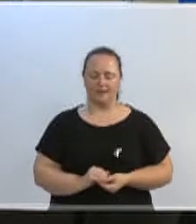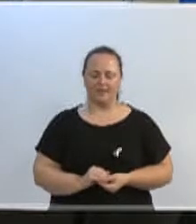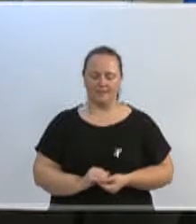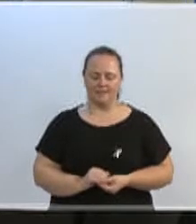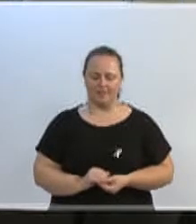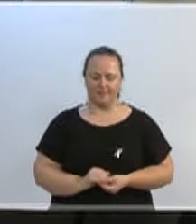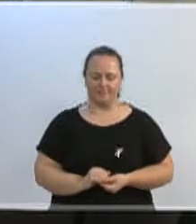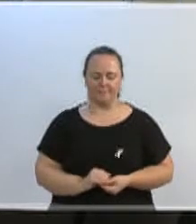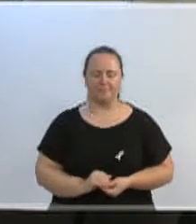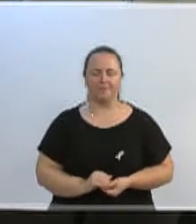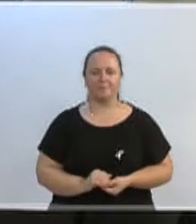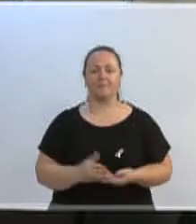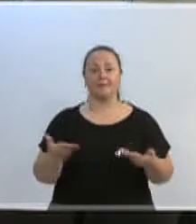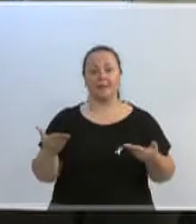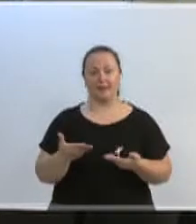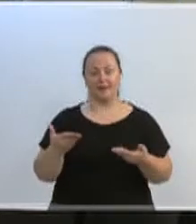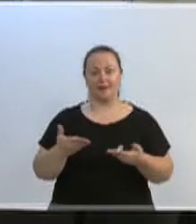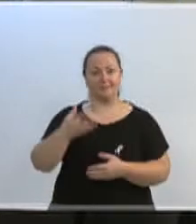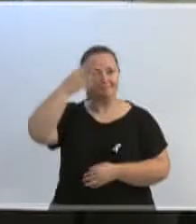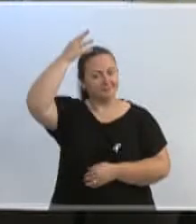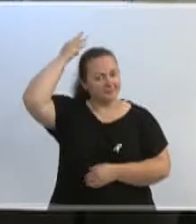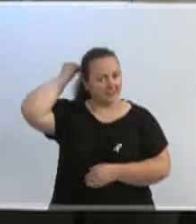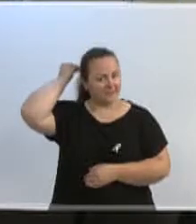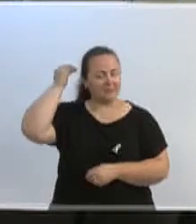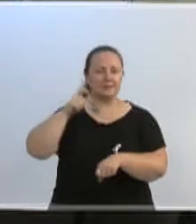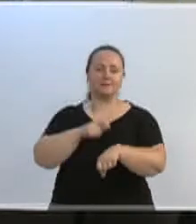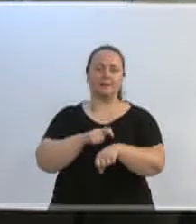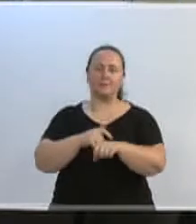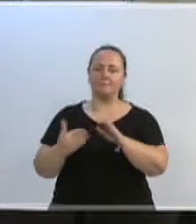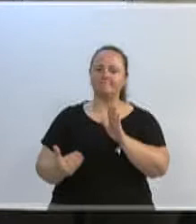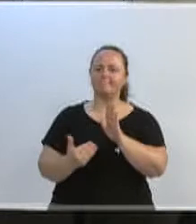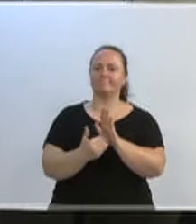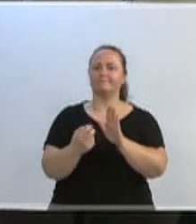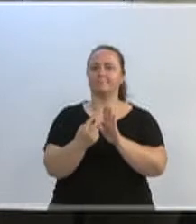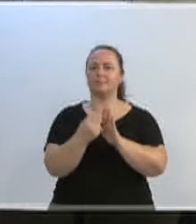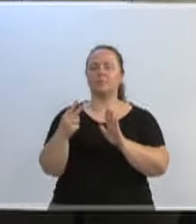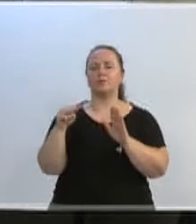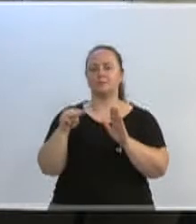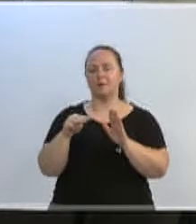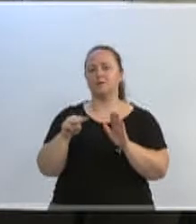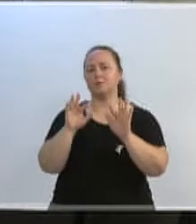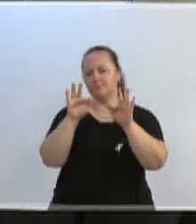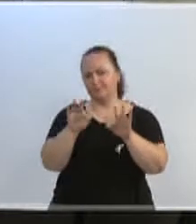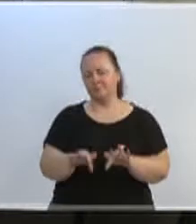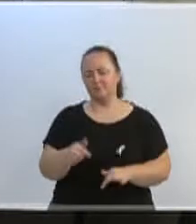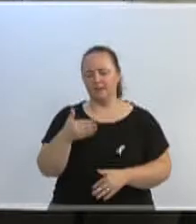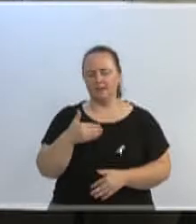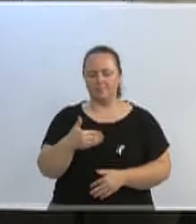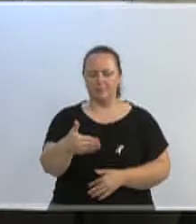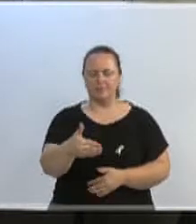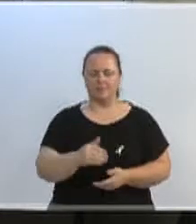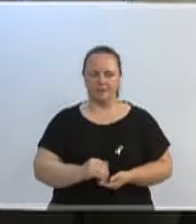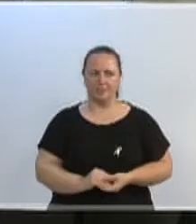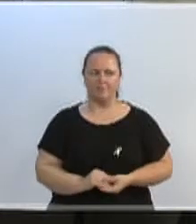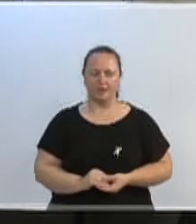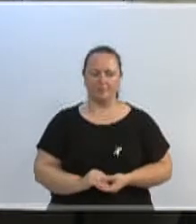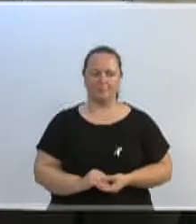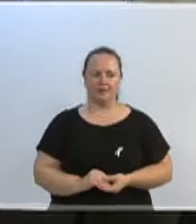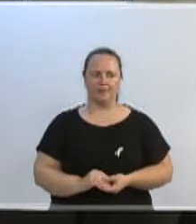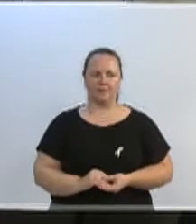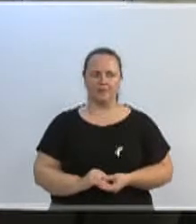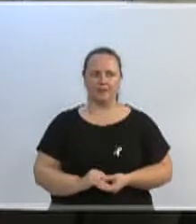Alexandre Matias tem à sua disposição 2 minutos para poder fazer suas considerações.